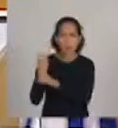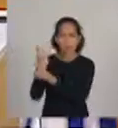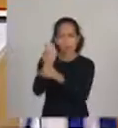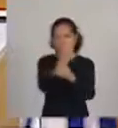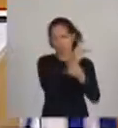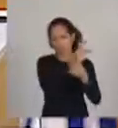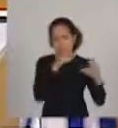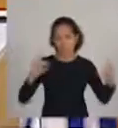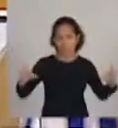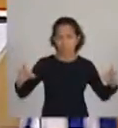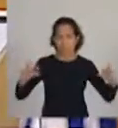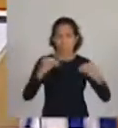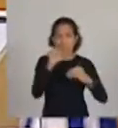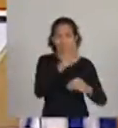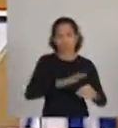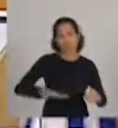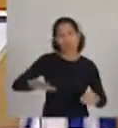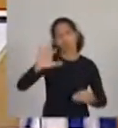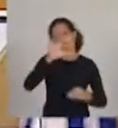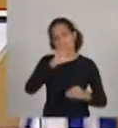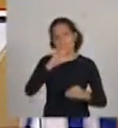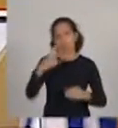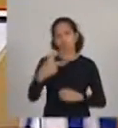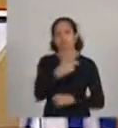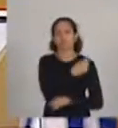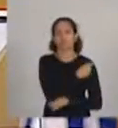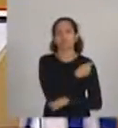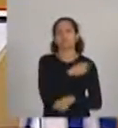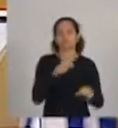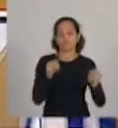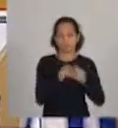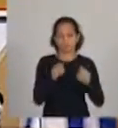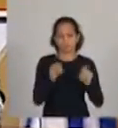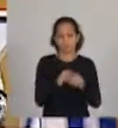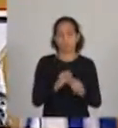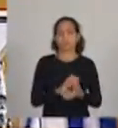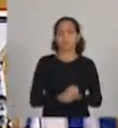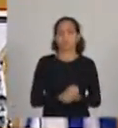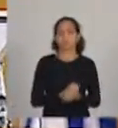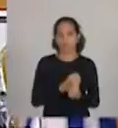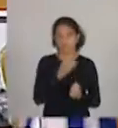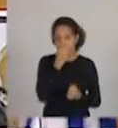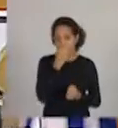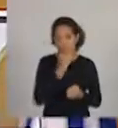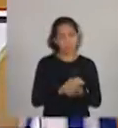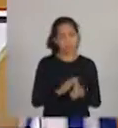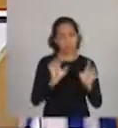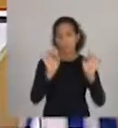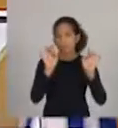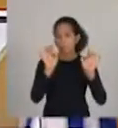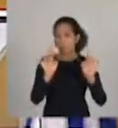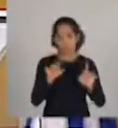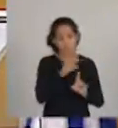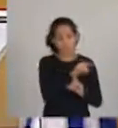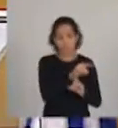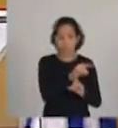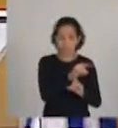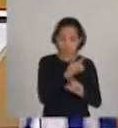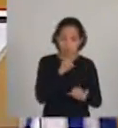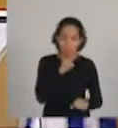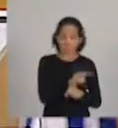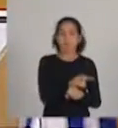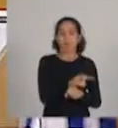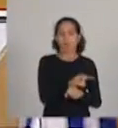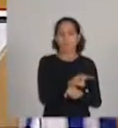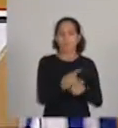eles possam ser vacinados também. Inclusive, eles são amparados por legislação